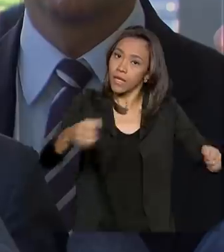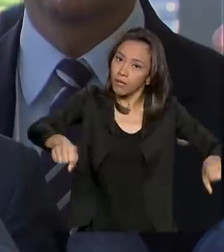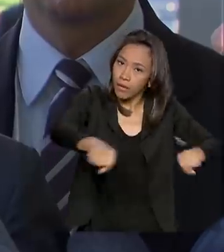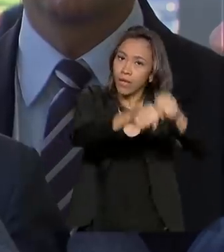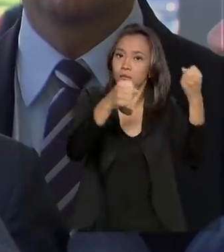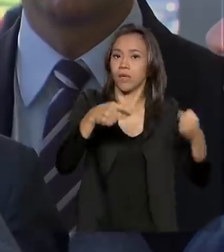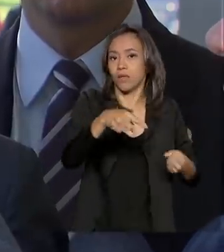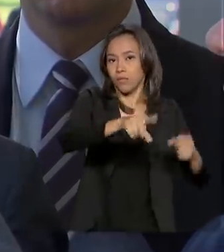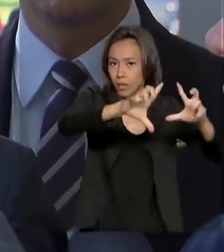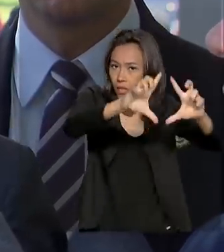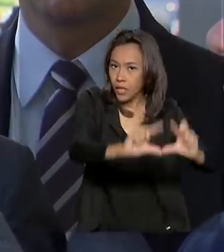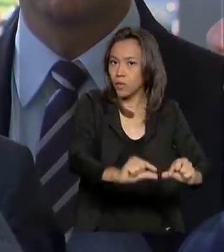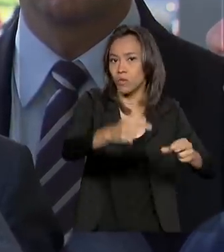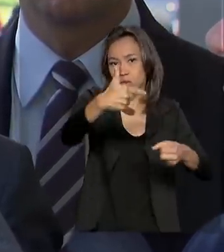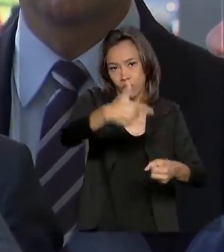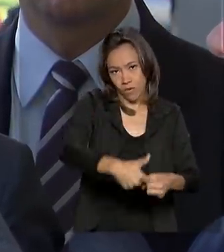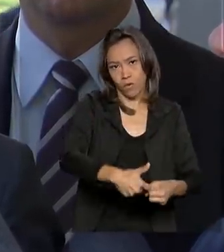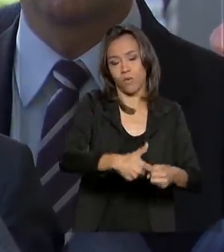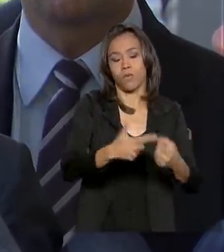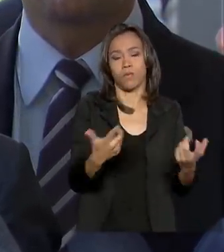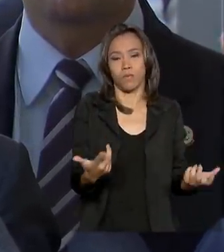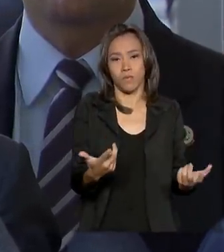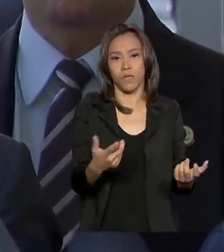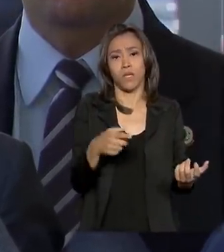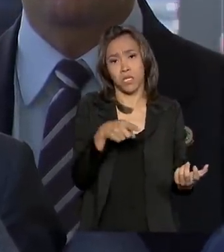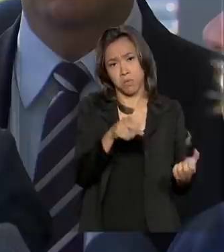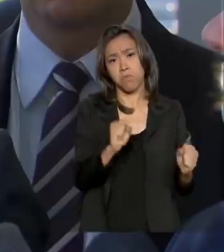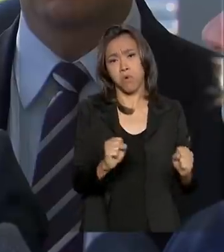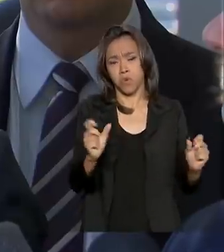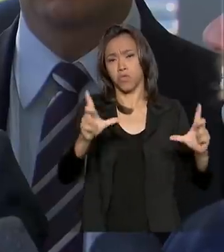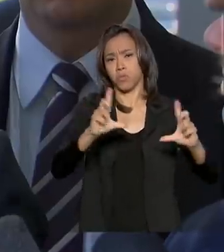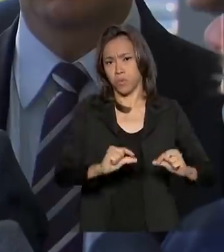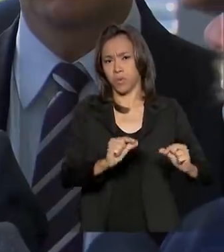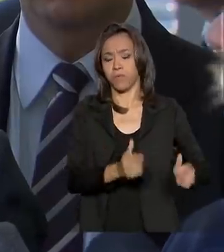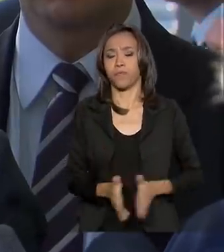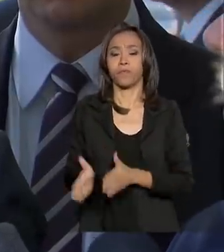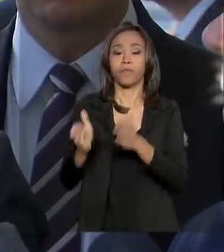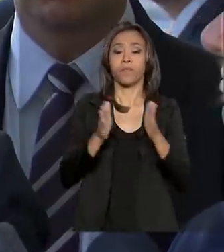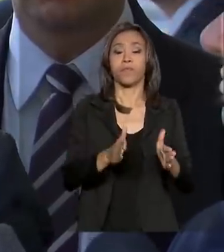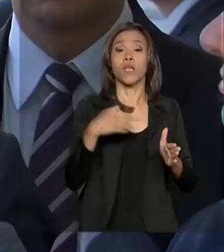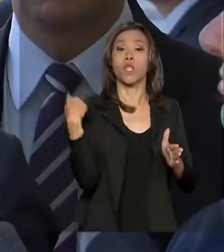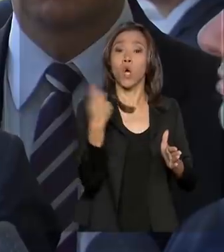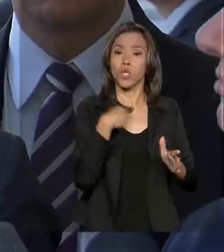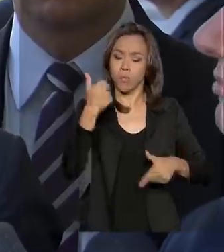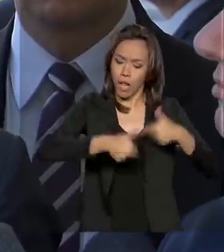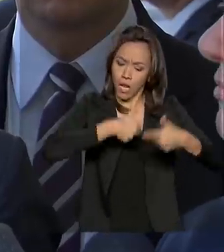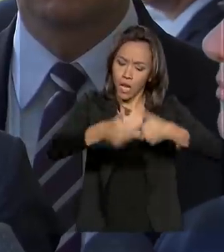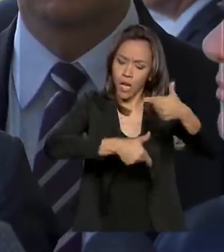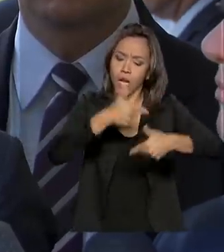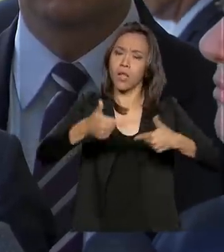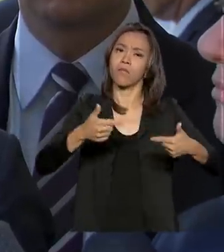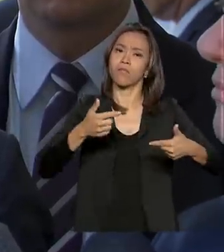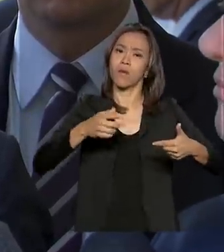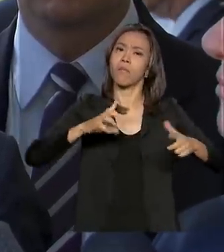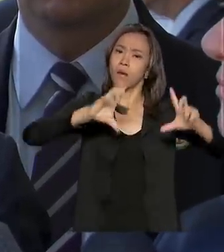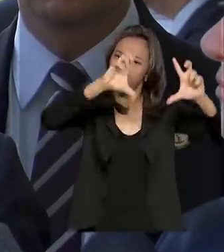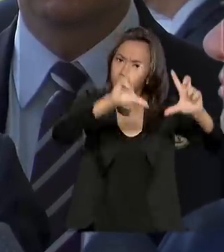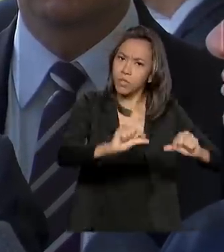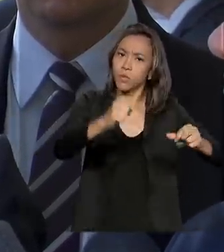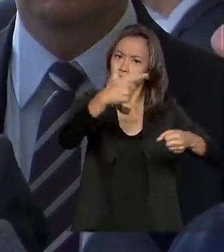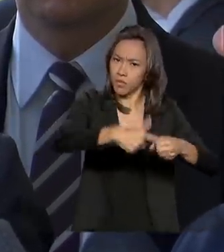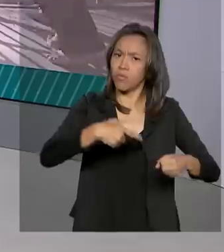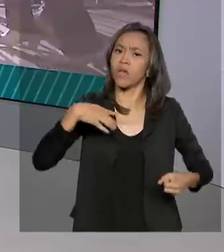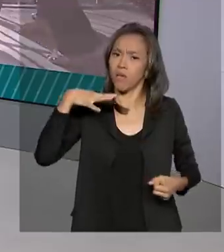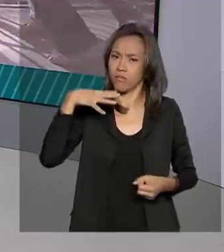para diminuir o preço só com a concorrência ele pode diminuir estamos fazendo o possível para de baratear o preço do combustível reconhecemos que está